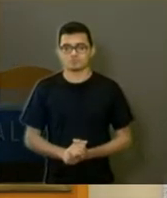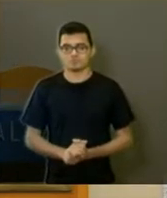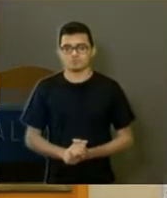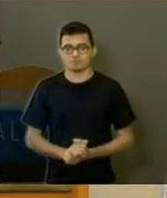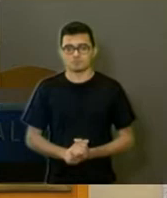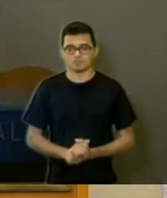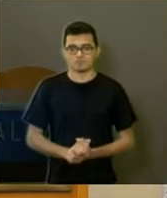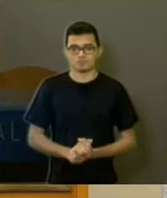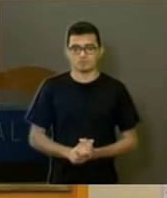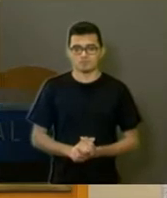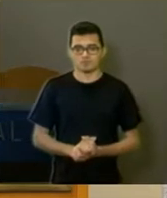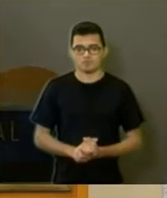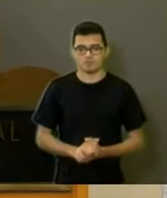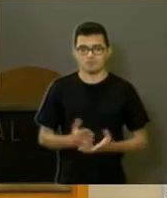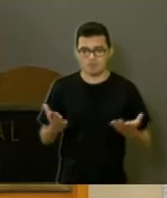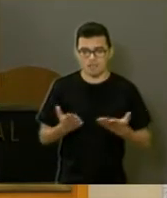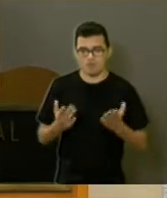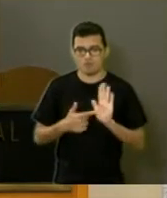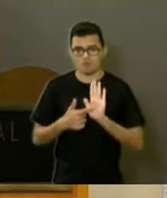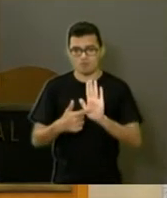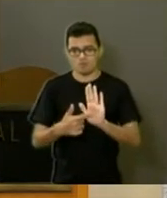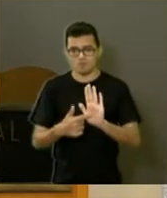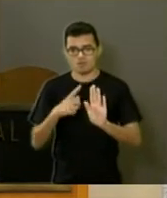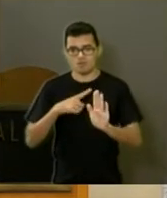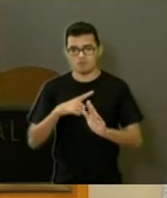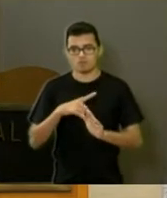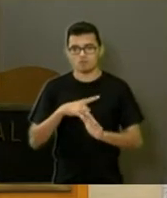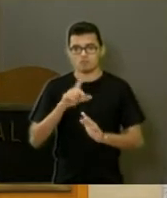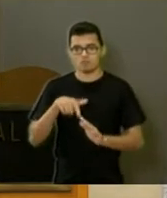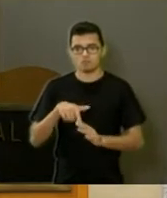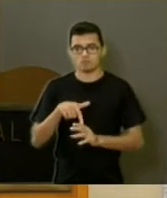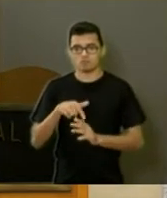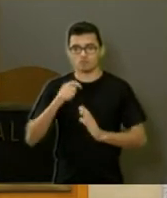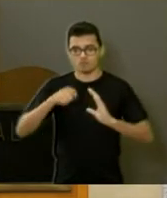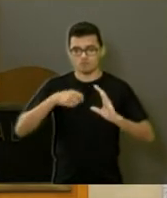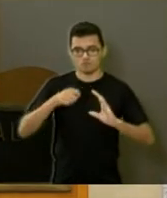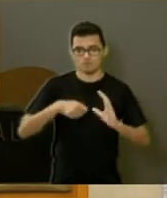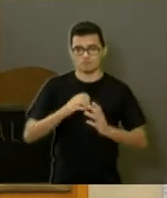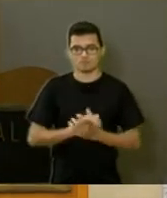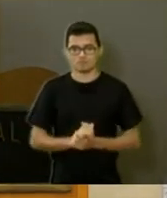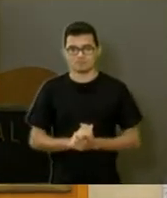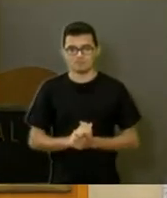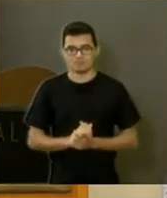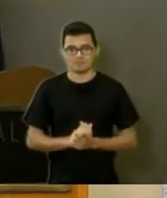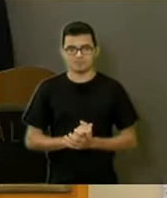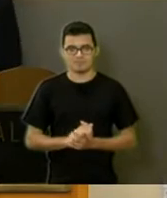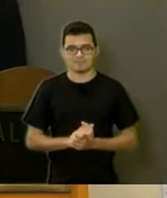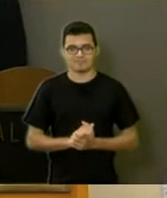Vamos agora à exibição de um vídeo com a história de vida do homenageado.